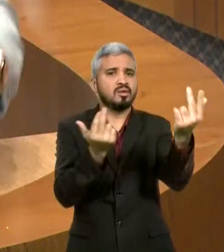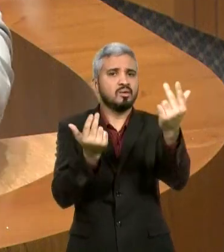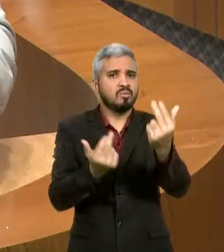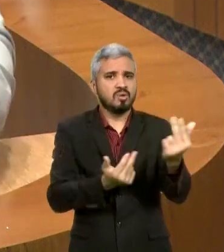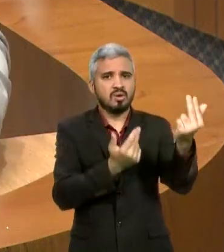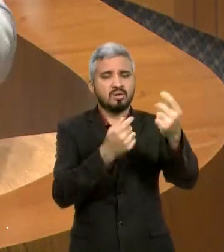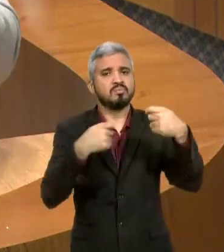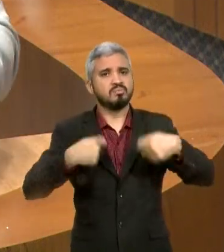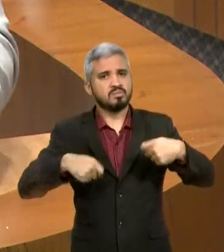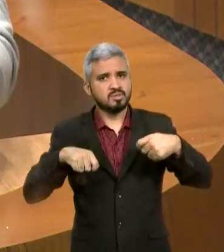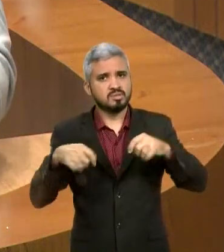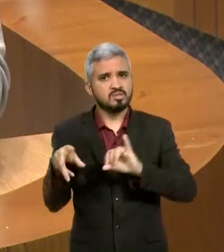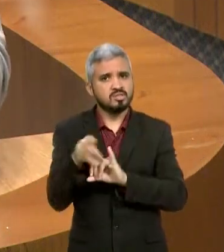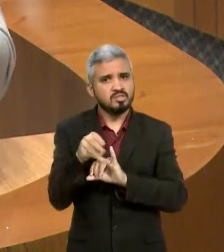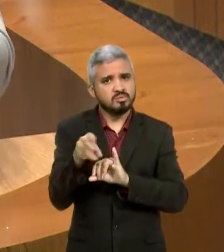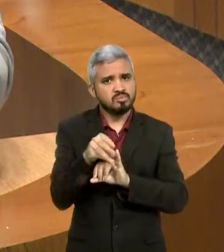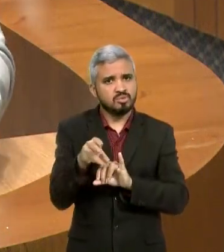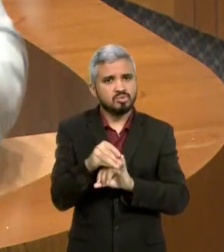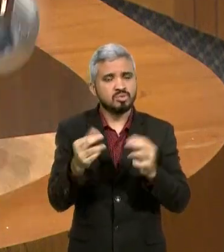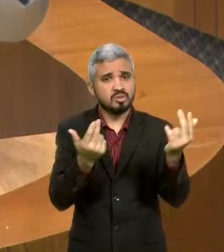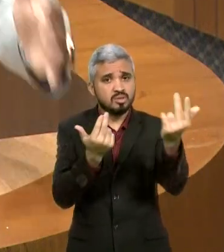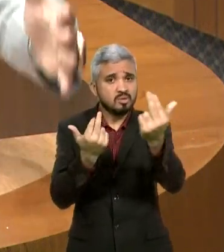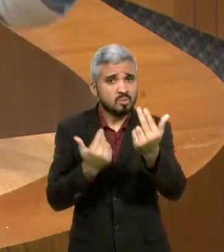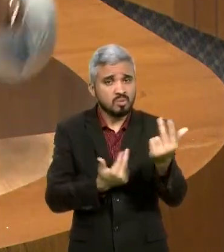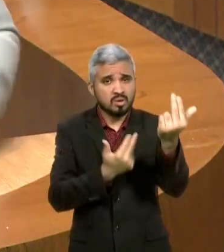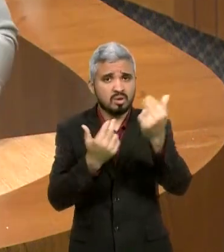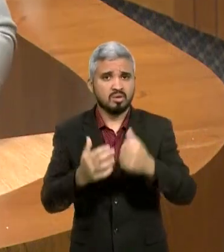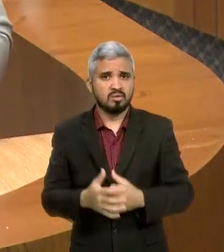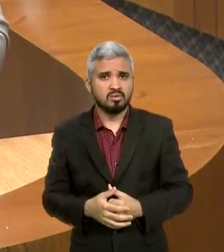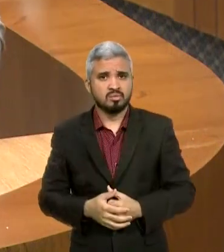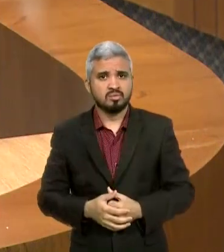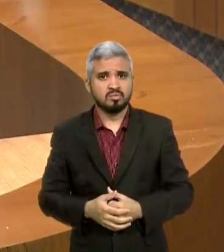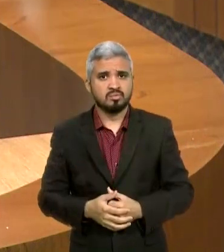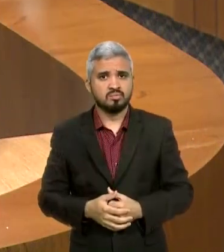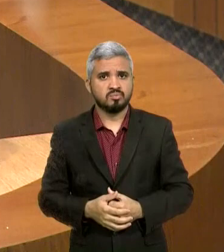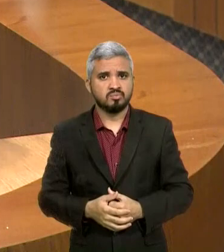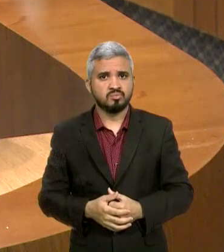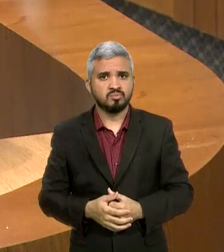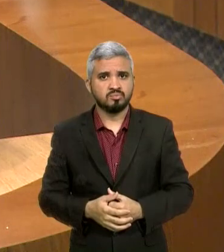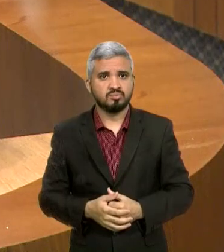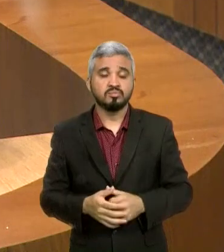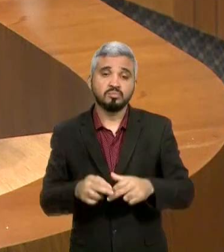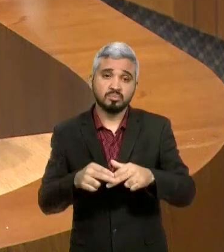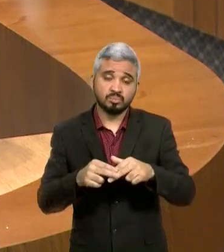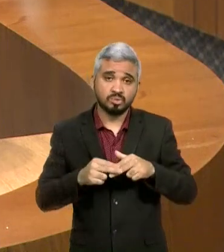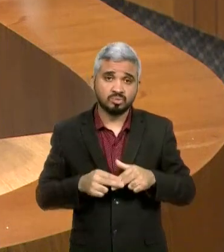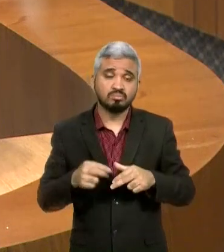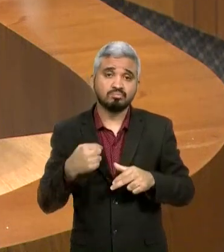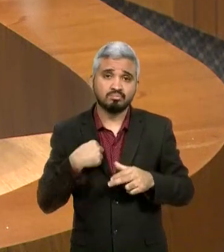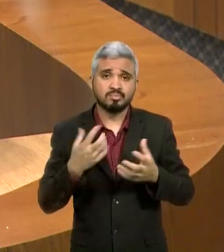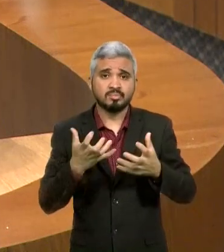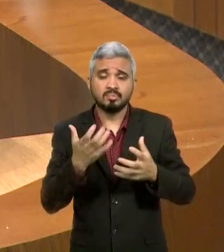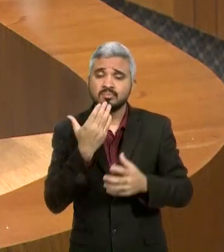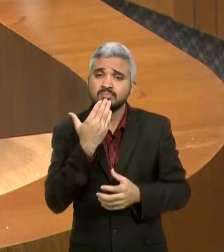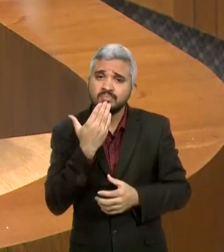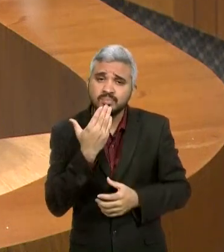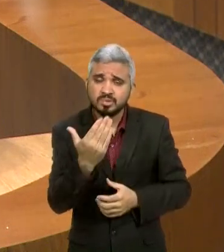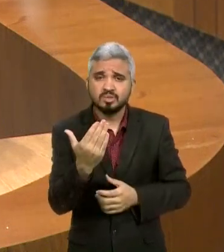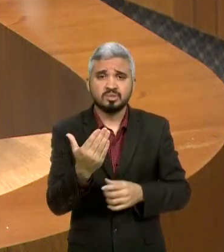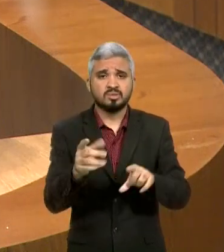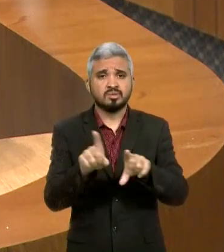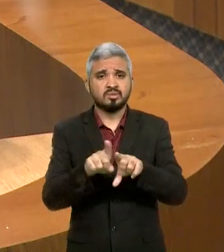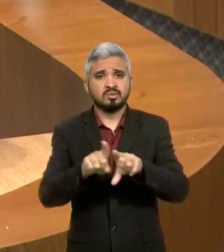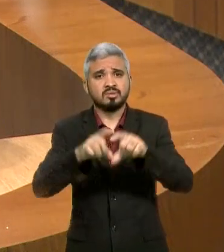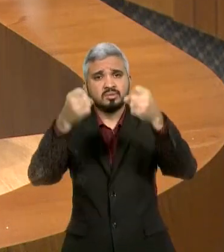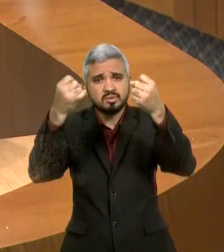e proporcional do valor que está sendo praticado na realidade. Quero aqui concluir minhas palavras, dizer da importância, e eu